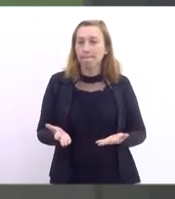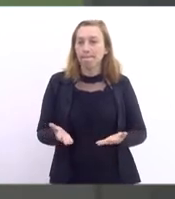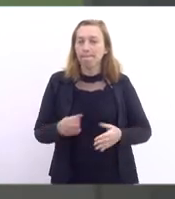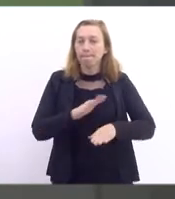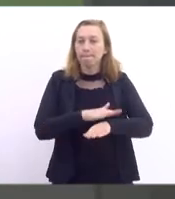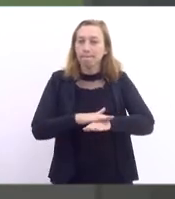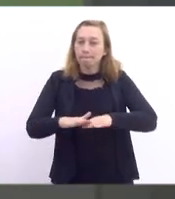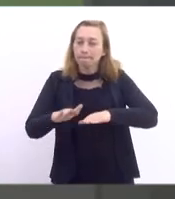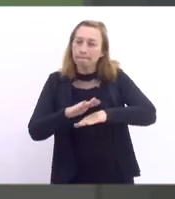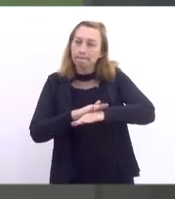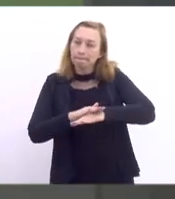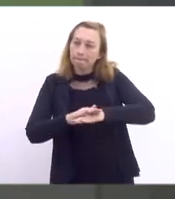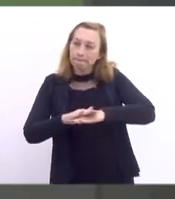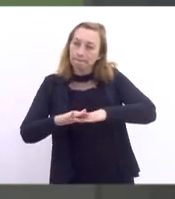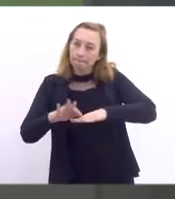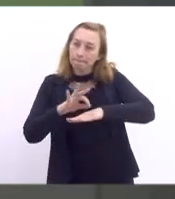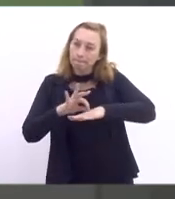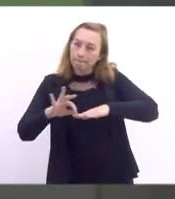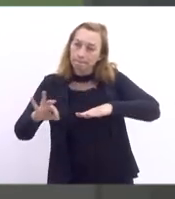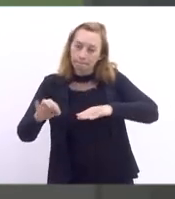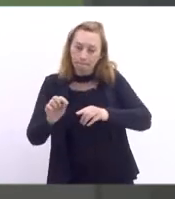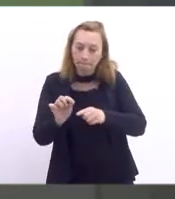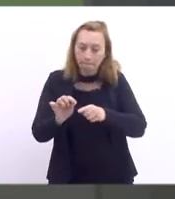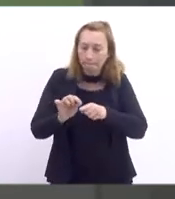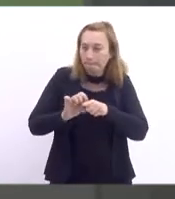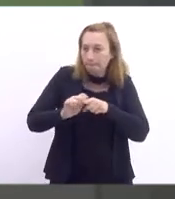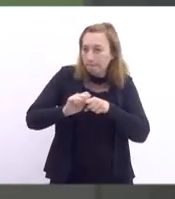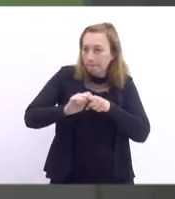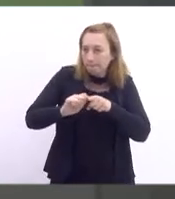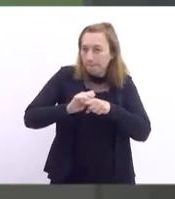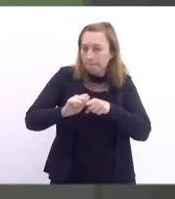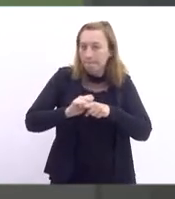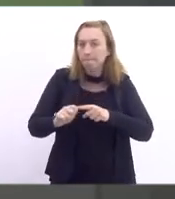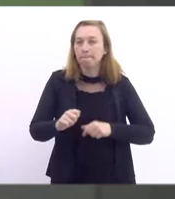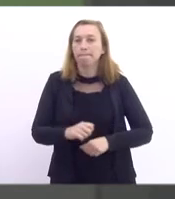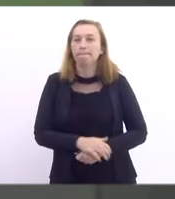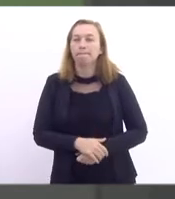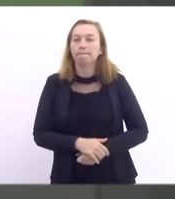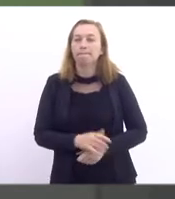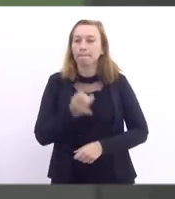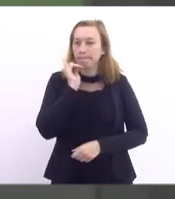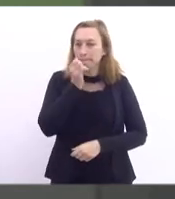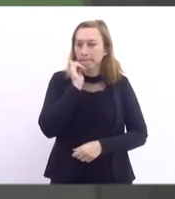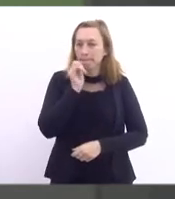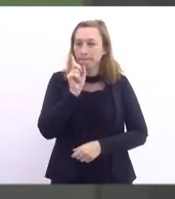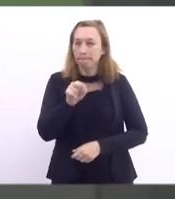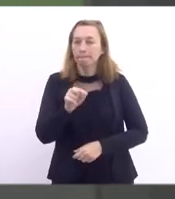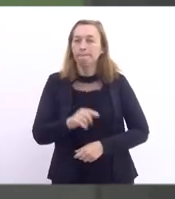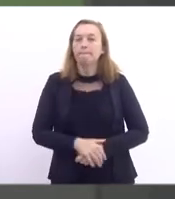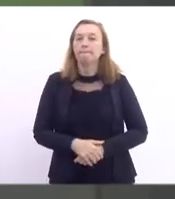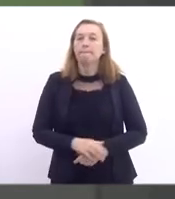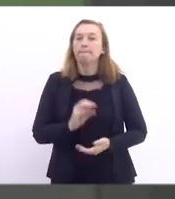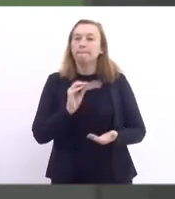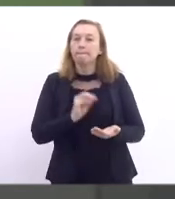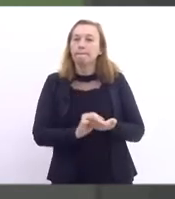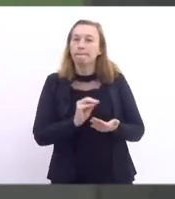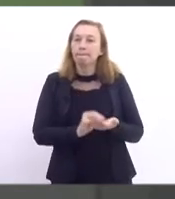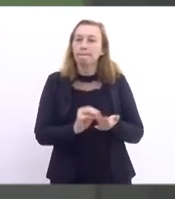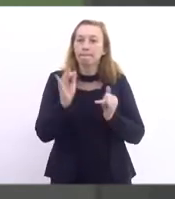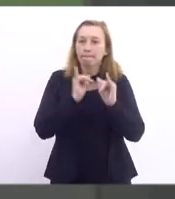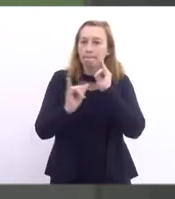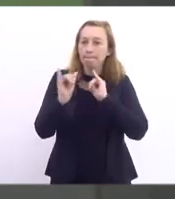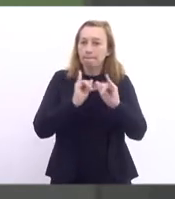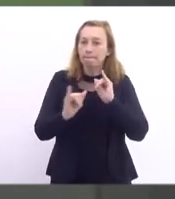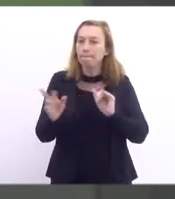asfalto-borracha que tá tendo na na na no relatório né e falta de Publicidade